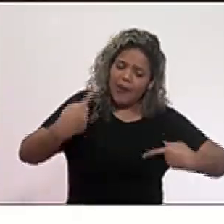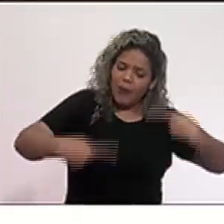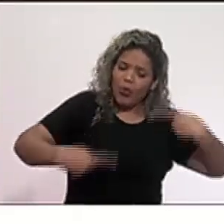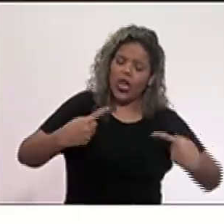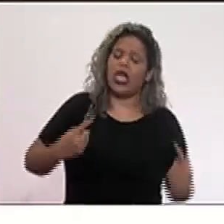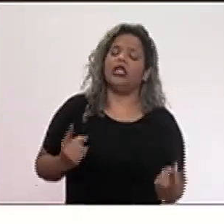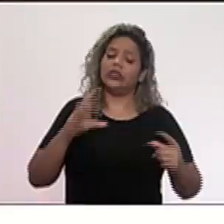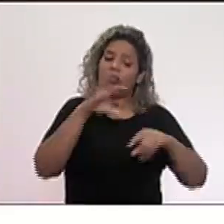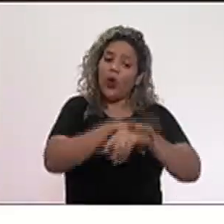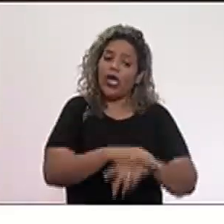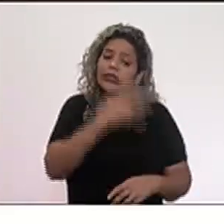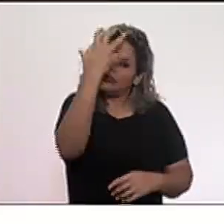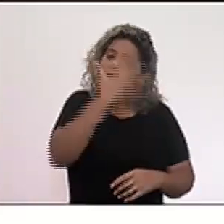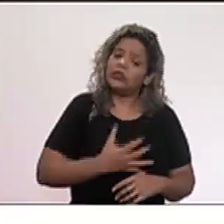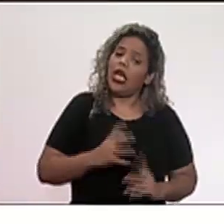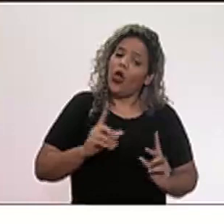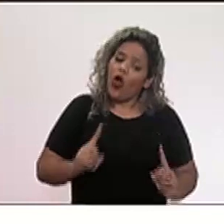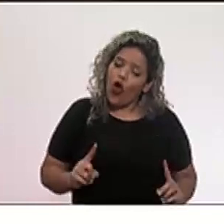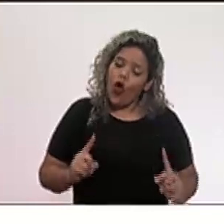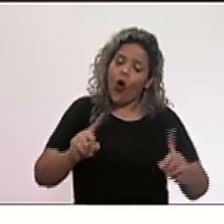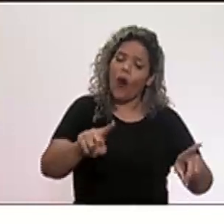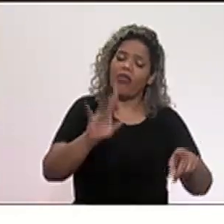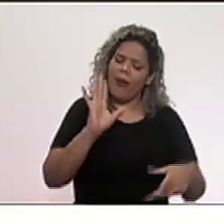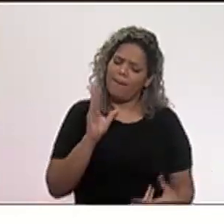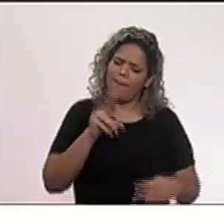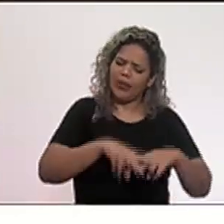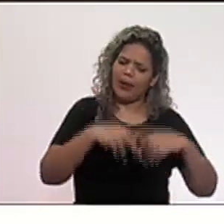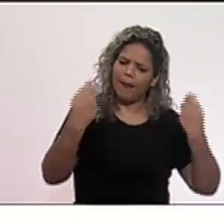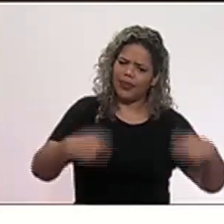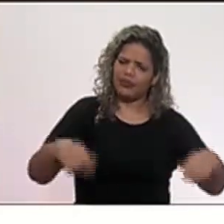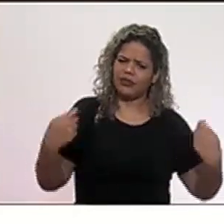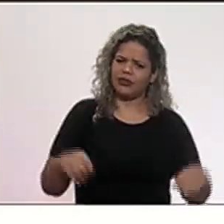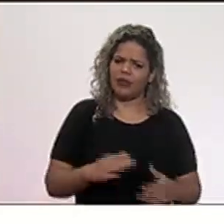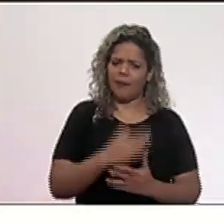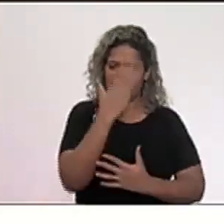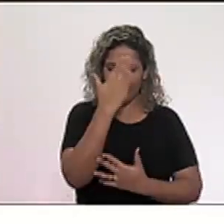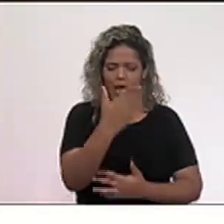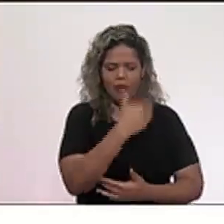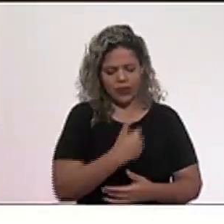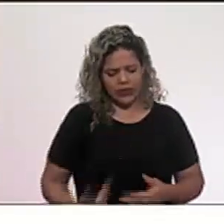seriedade e combater os marginais e encarcerar. Muito obrigado, senhor presidente.